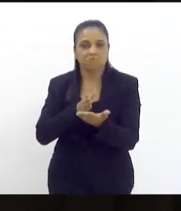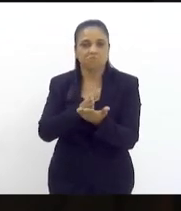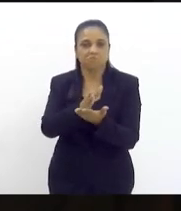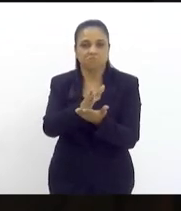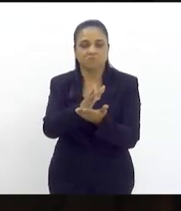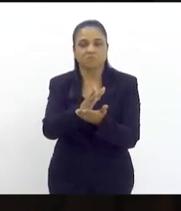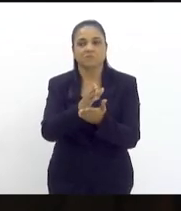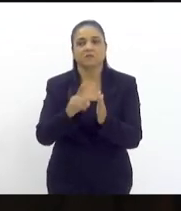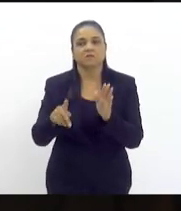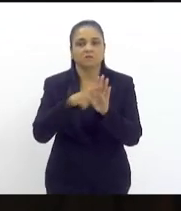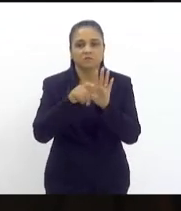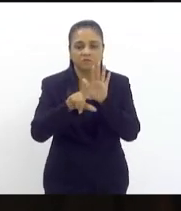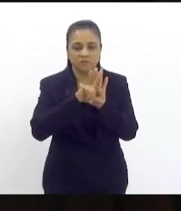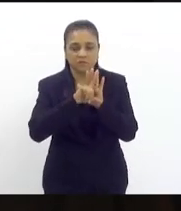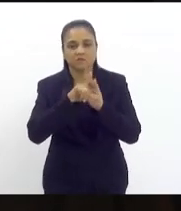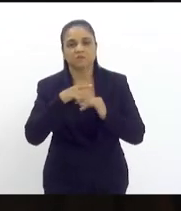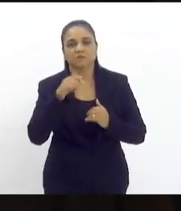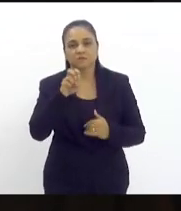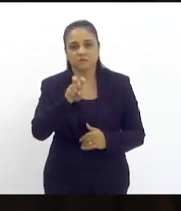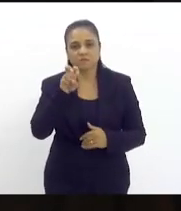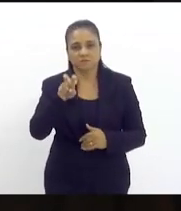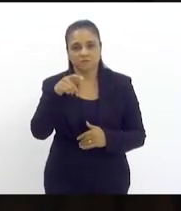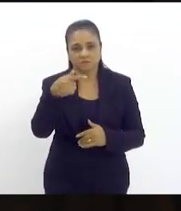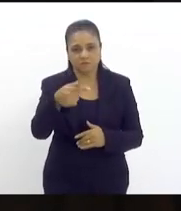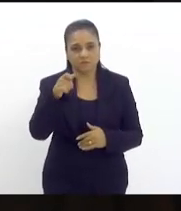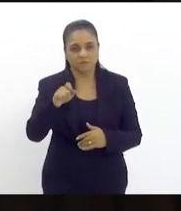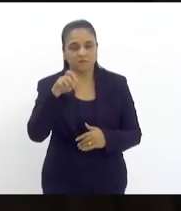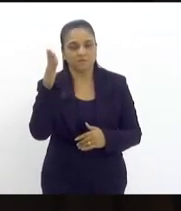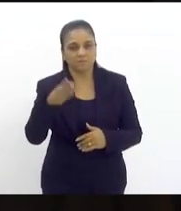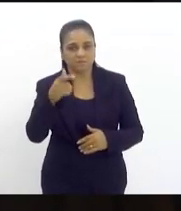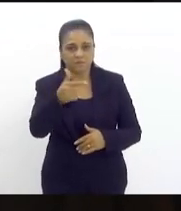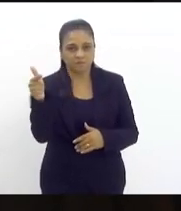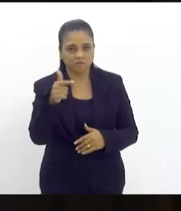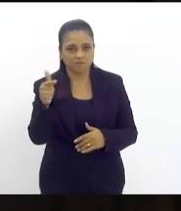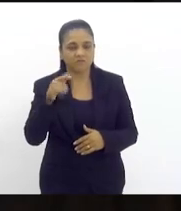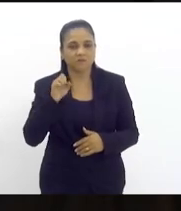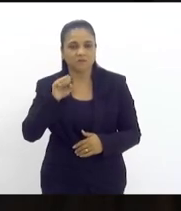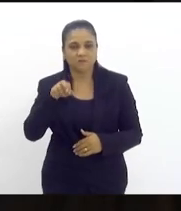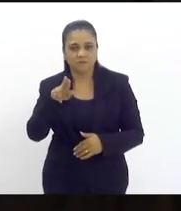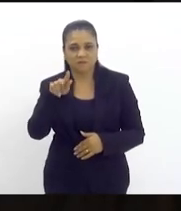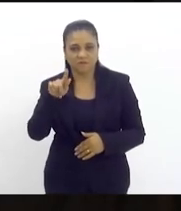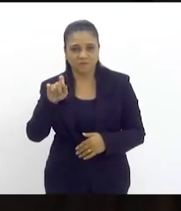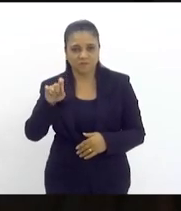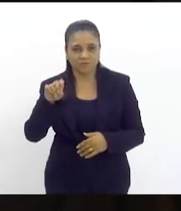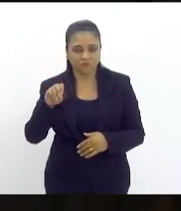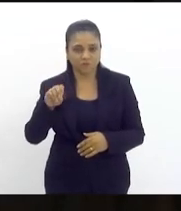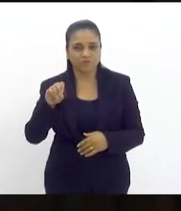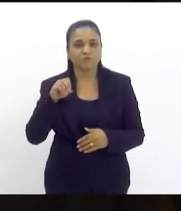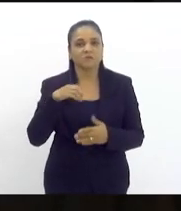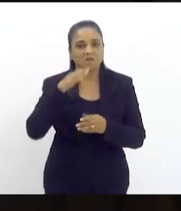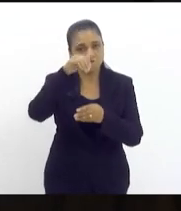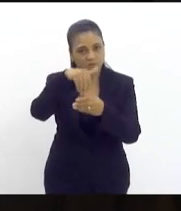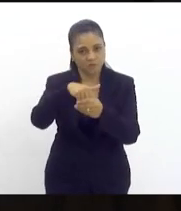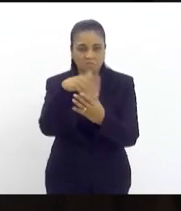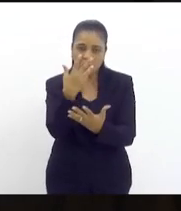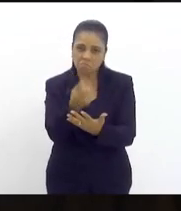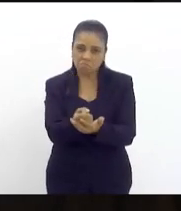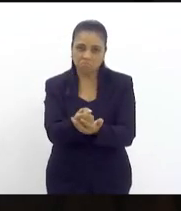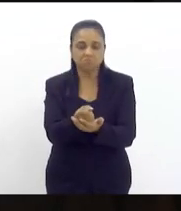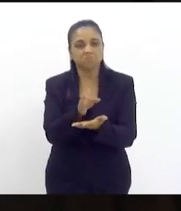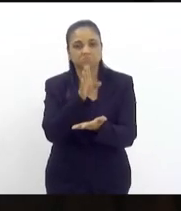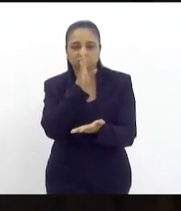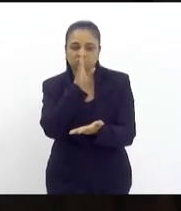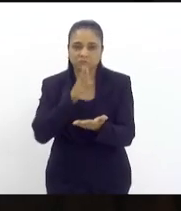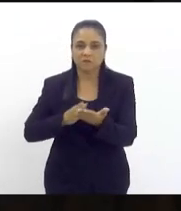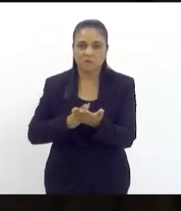estão, aprovado. Projeto de lei 5732 de 2022, deputado Sérgio Fernandes. Em votação, os senhores que aprovam